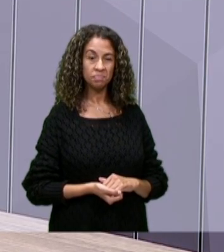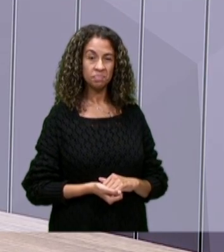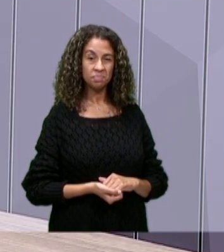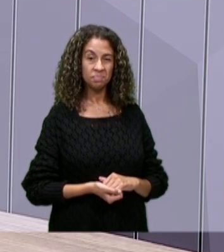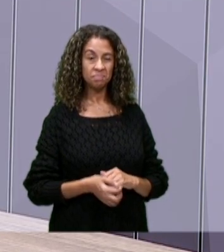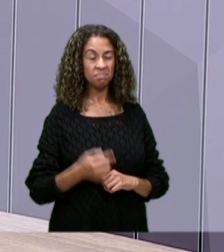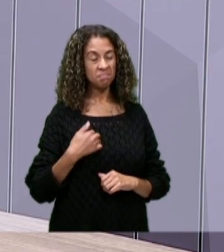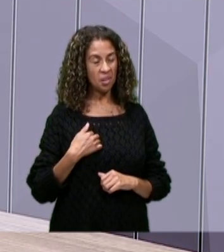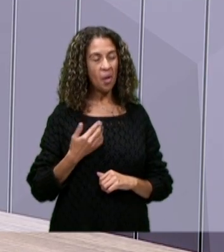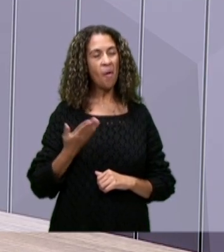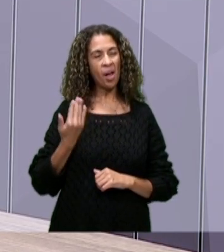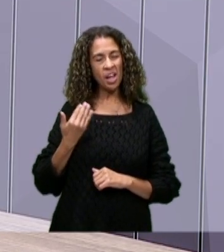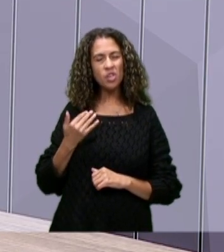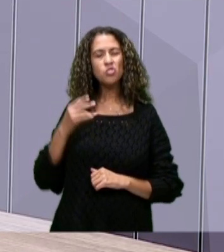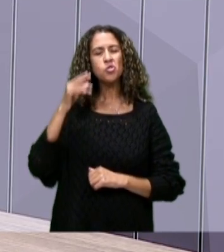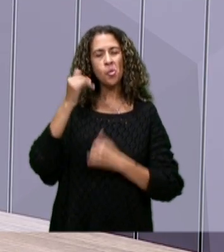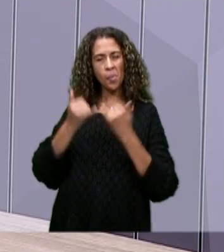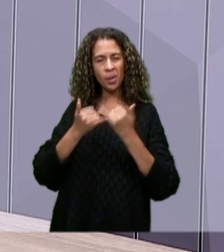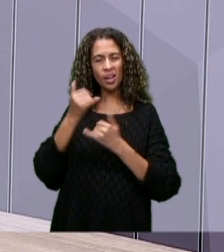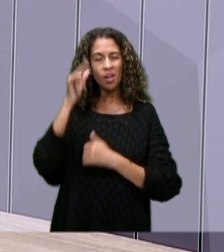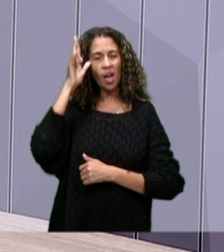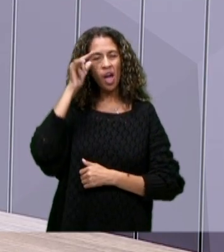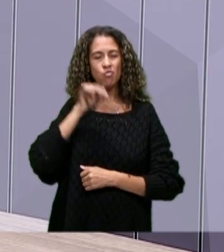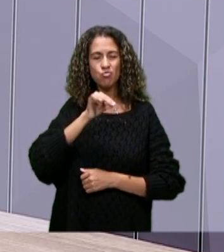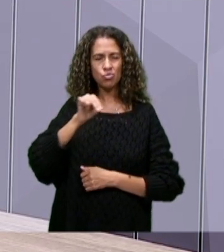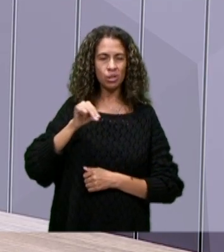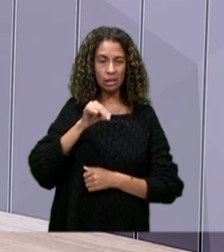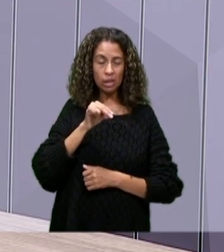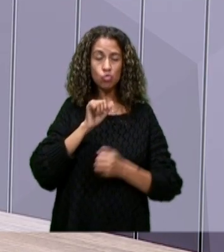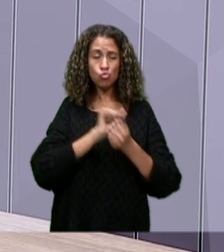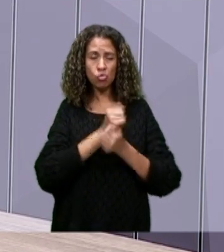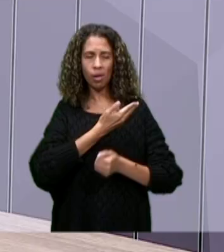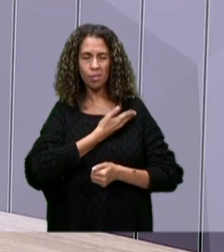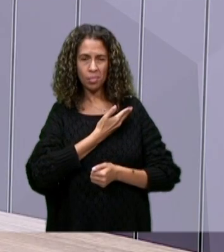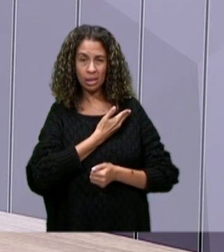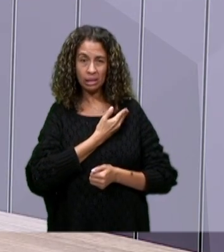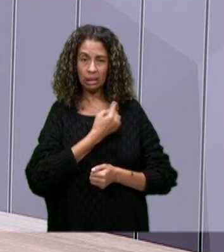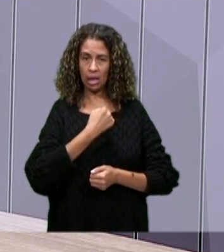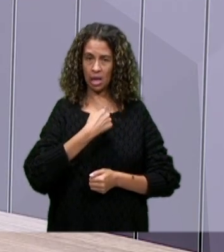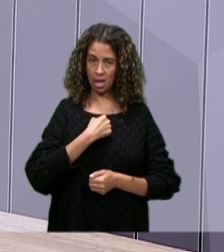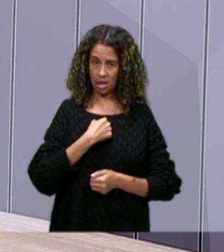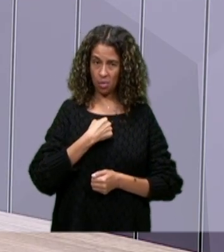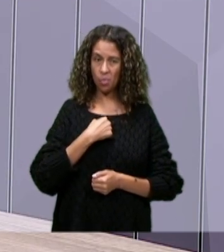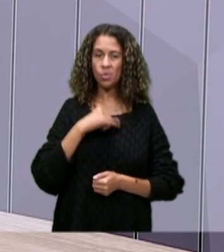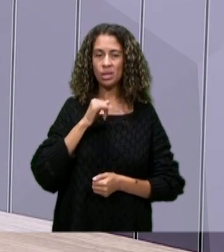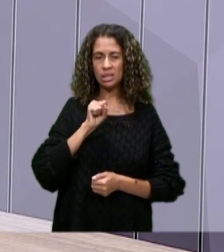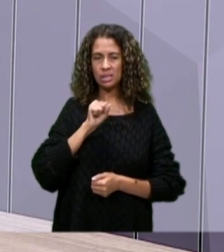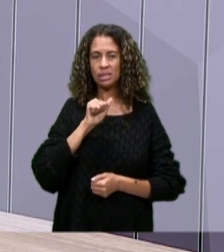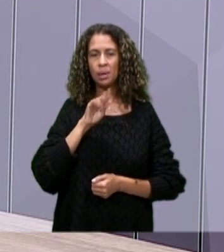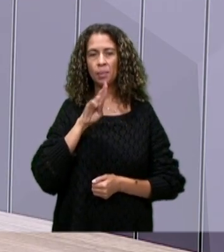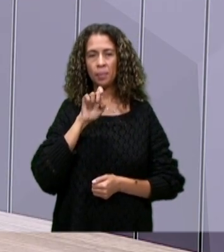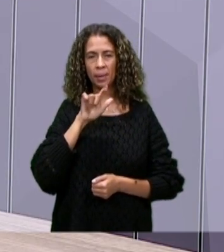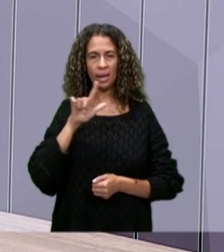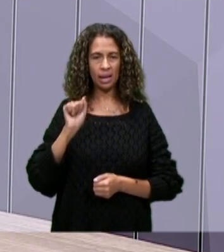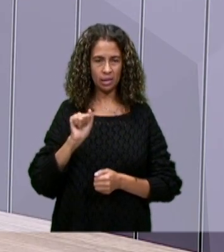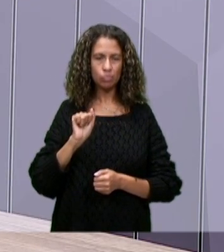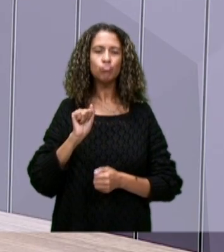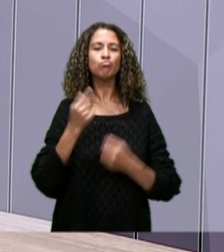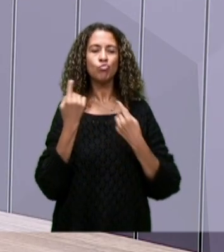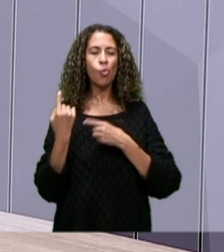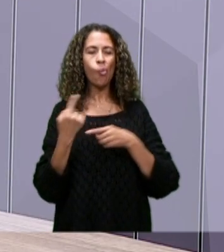Eu jogava xadrez com Sibila quando aconteceu. Quer dizer, eu, Isabela e Lucas jogávamos contra Sibila e